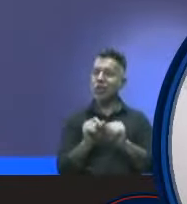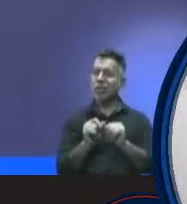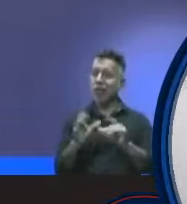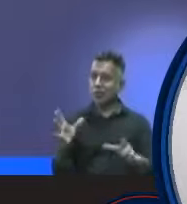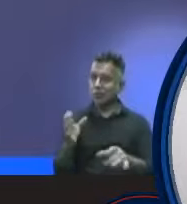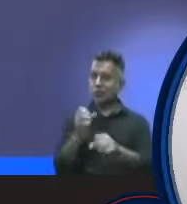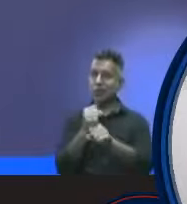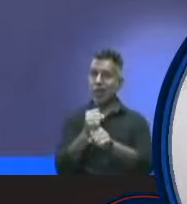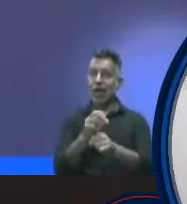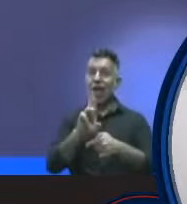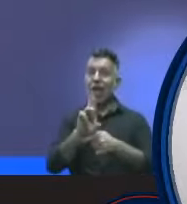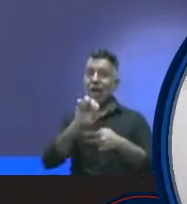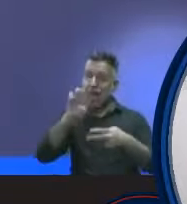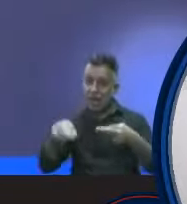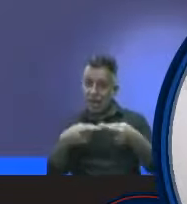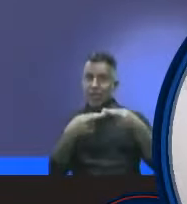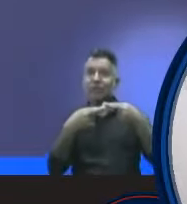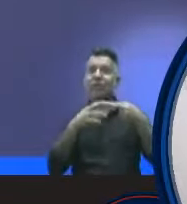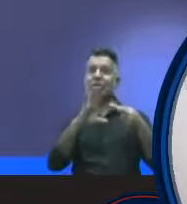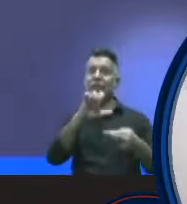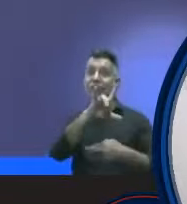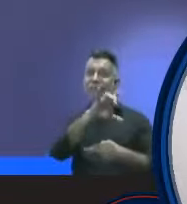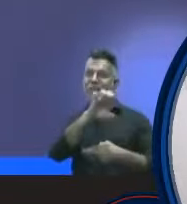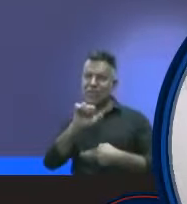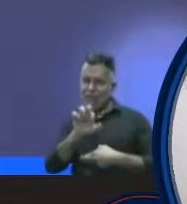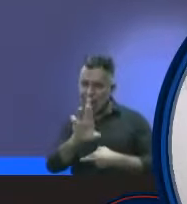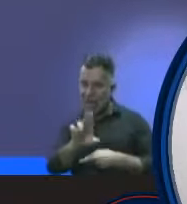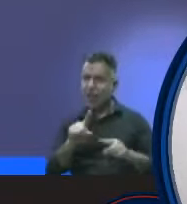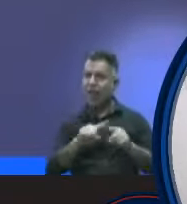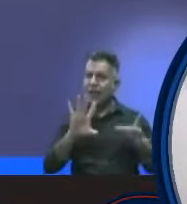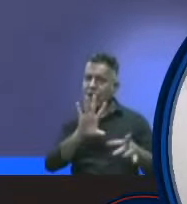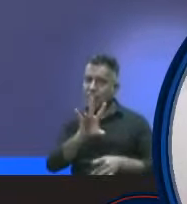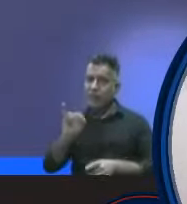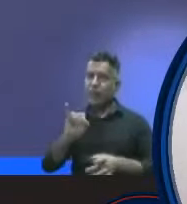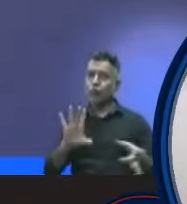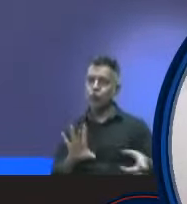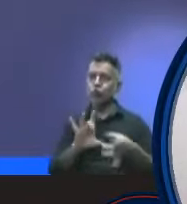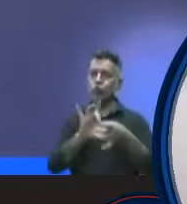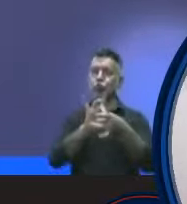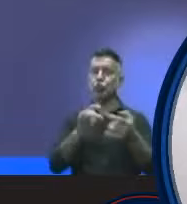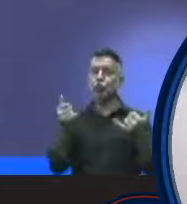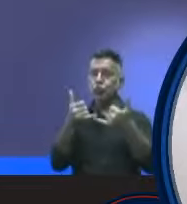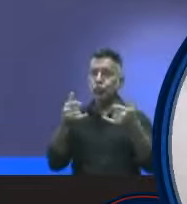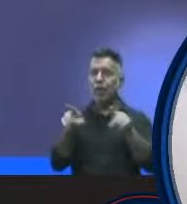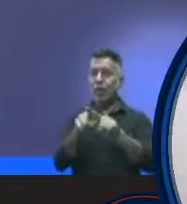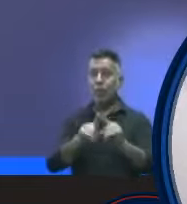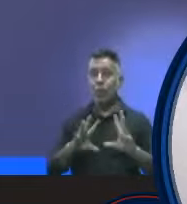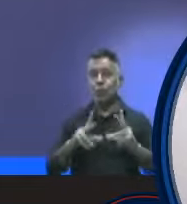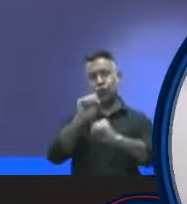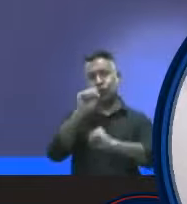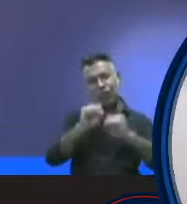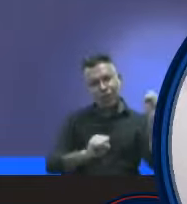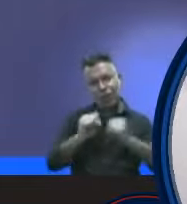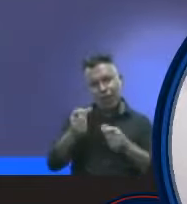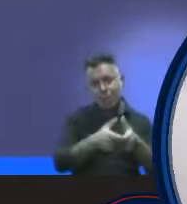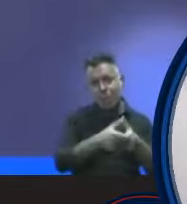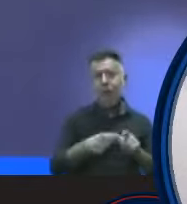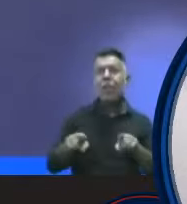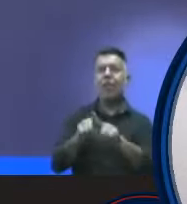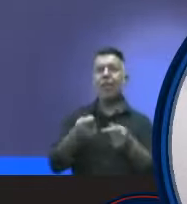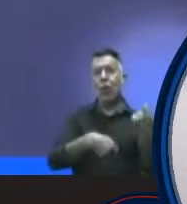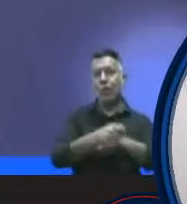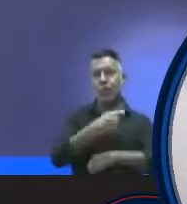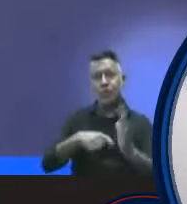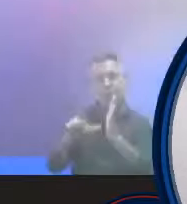recém-incorporada Rede Seller, subadquirente que vai nos conectar também com os microempreendedores e comerciantes